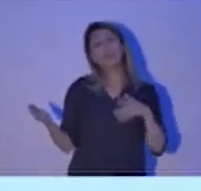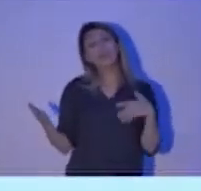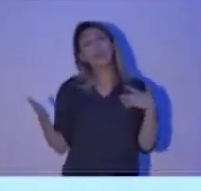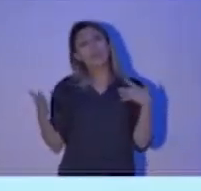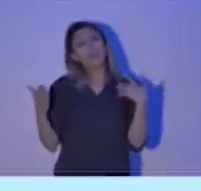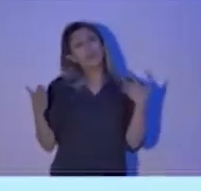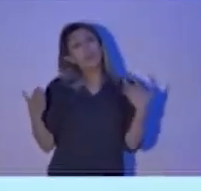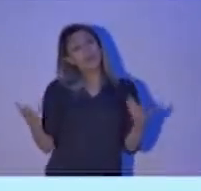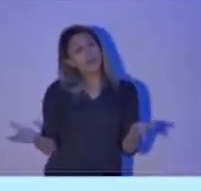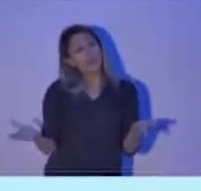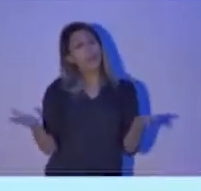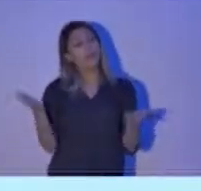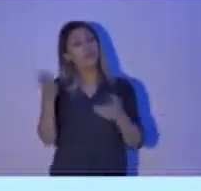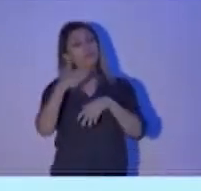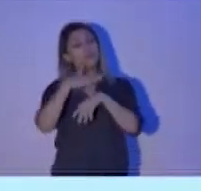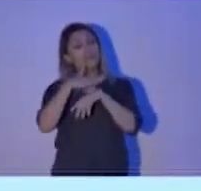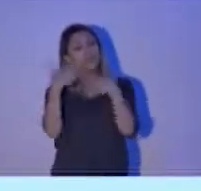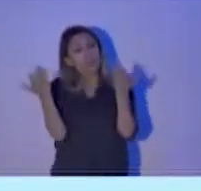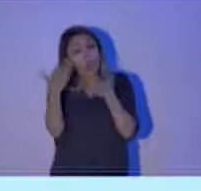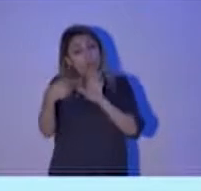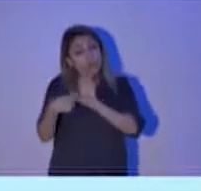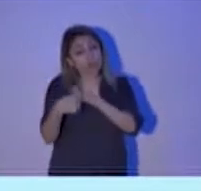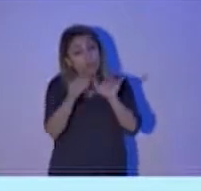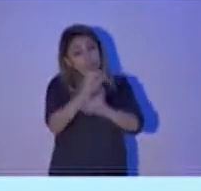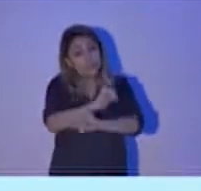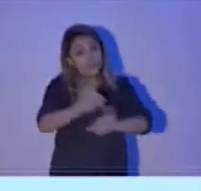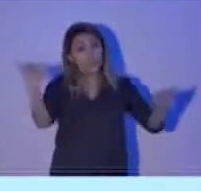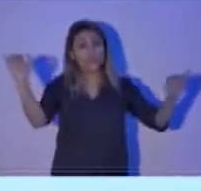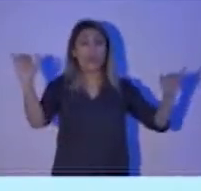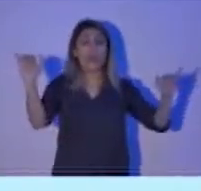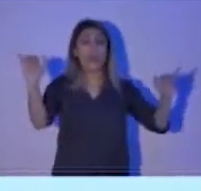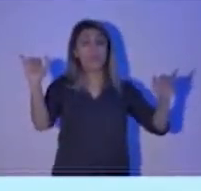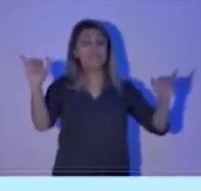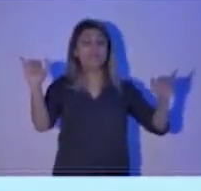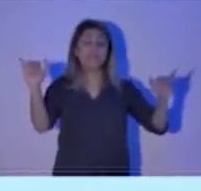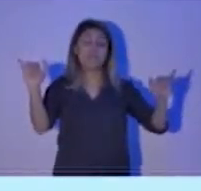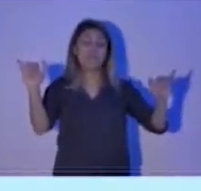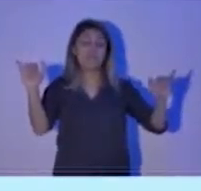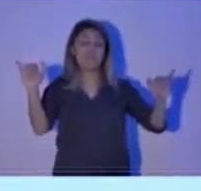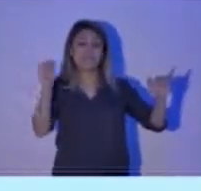de estar discutindo com todas essas partes. E o bom de tudo isso